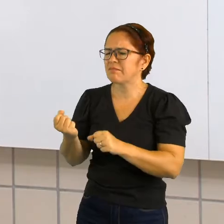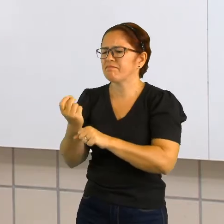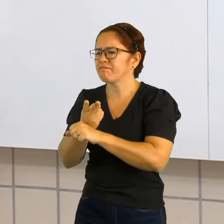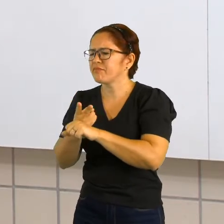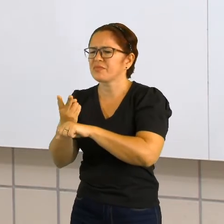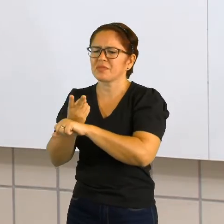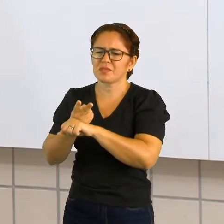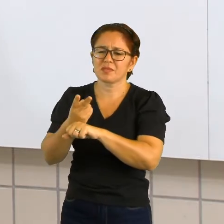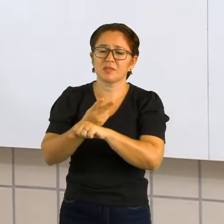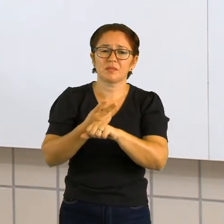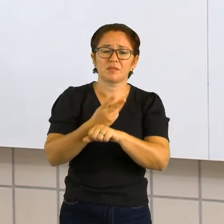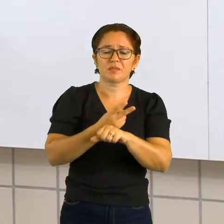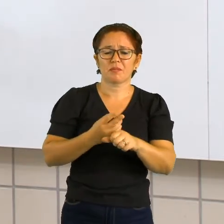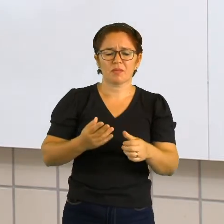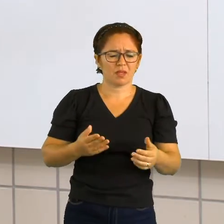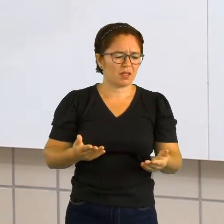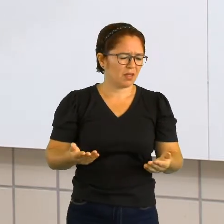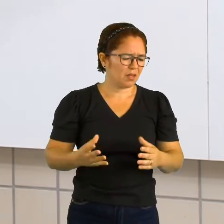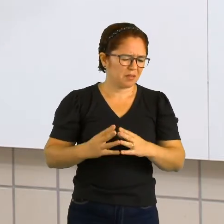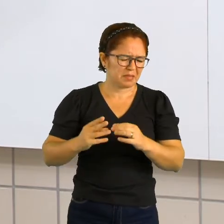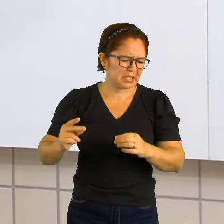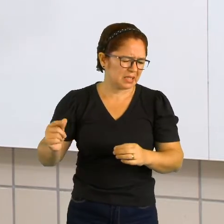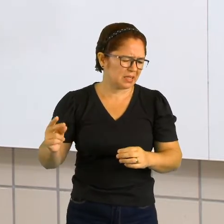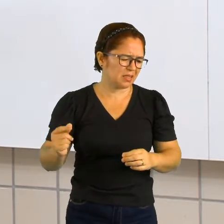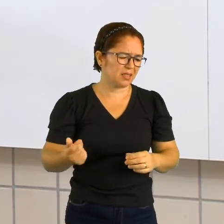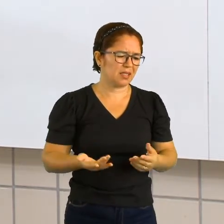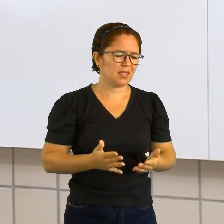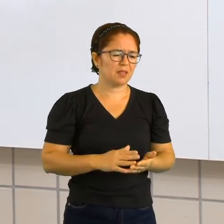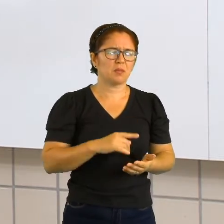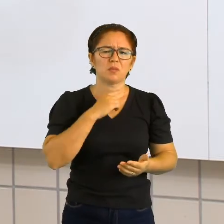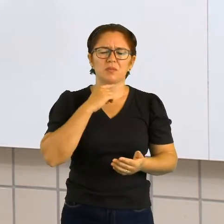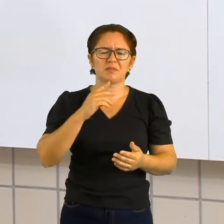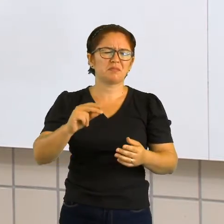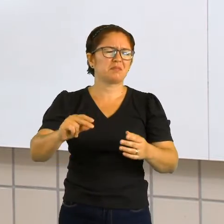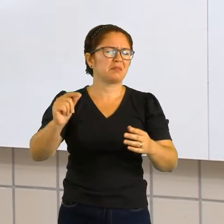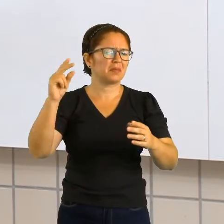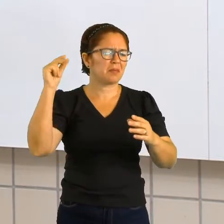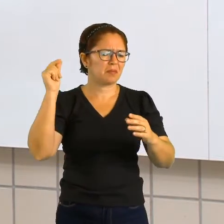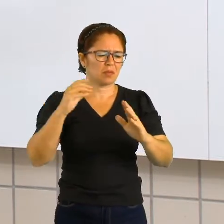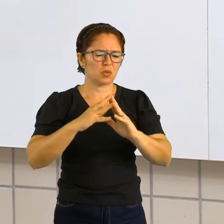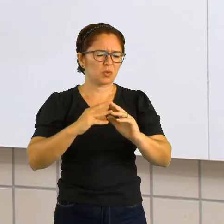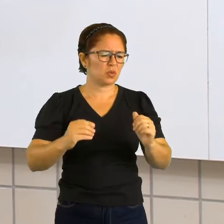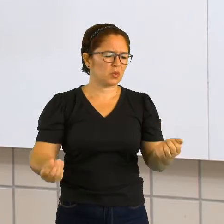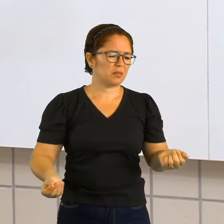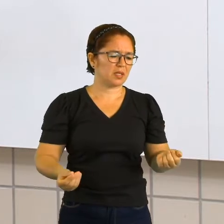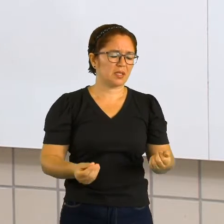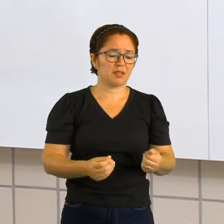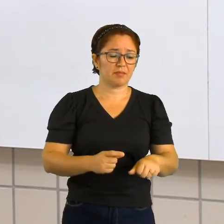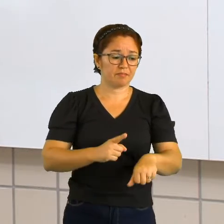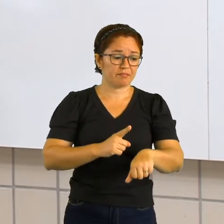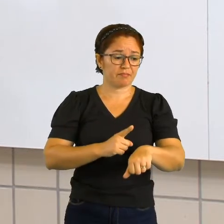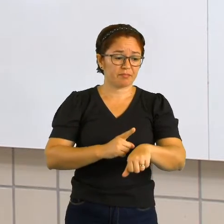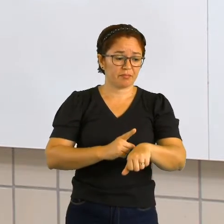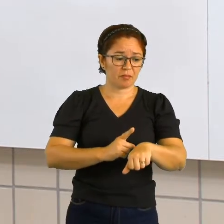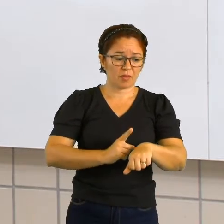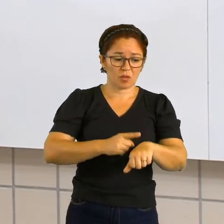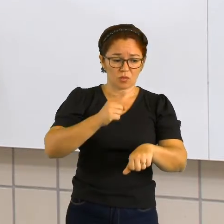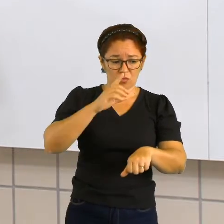uma celebração que soltavam os balões iluminados, né, e foi através disso que ela